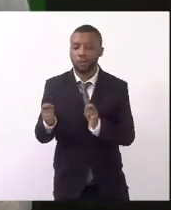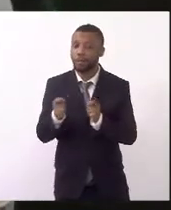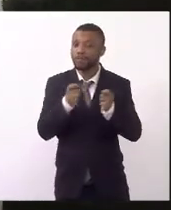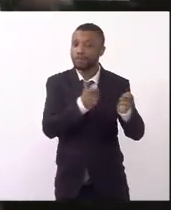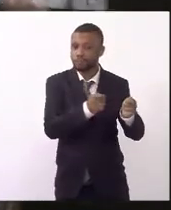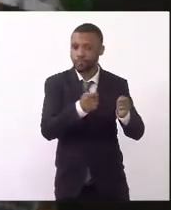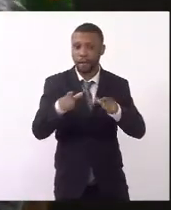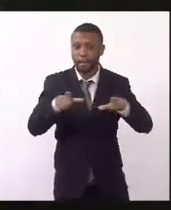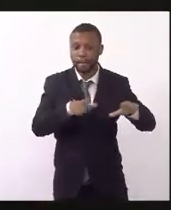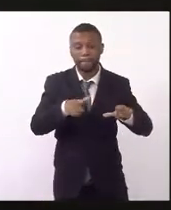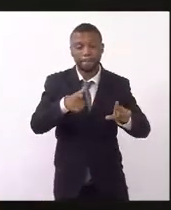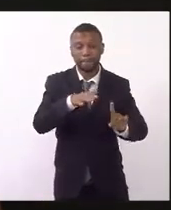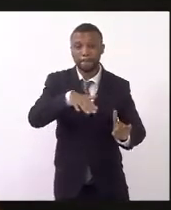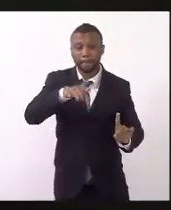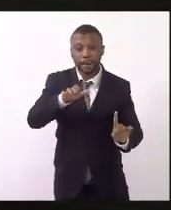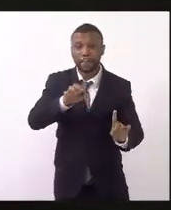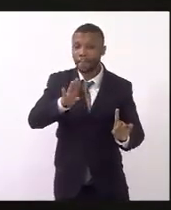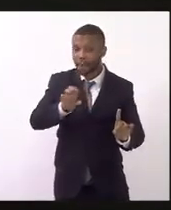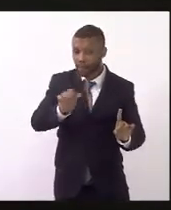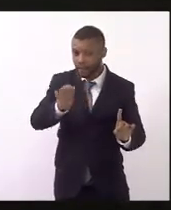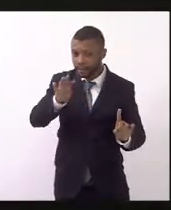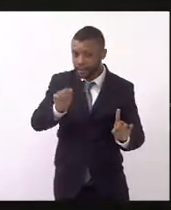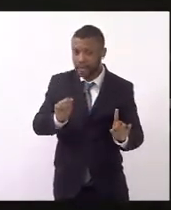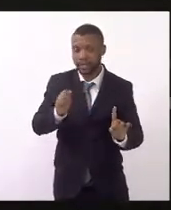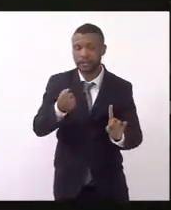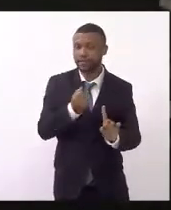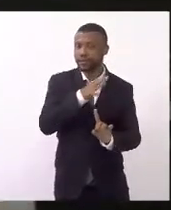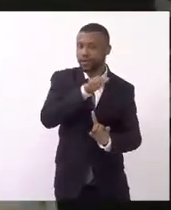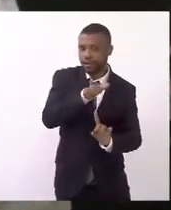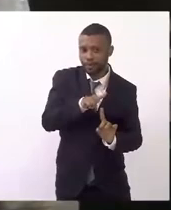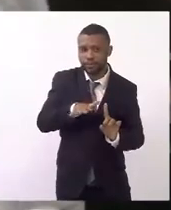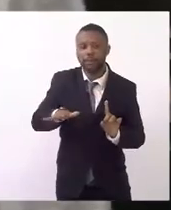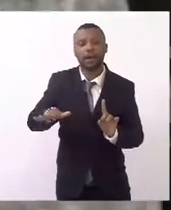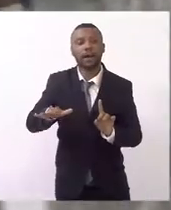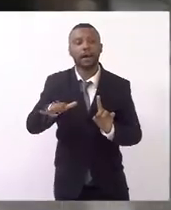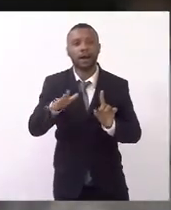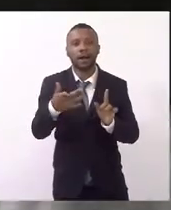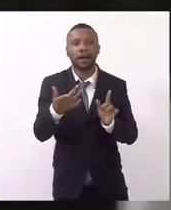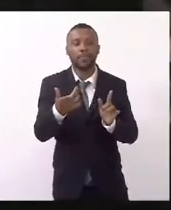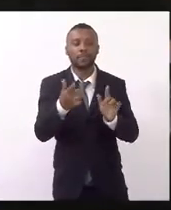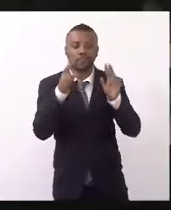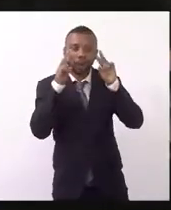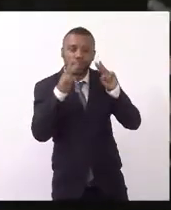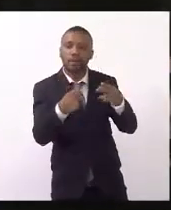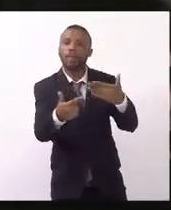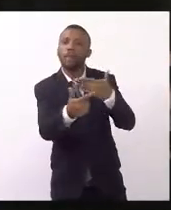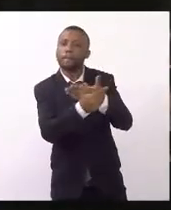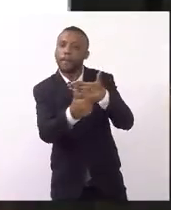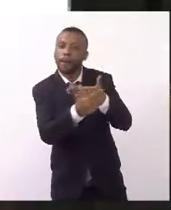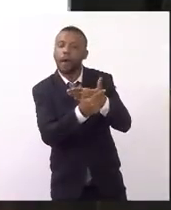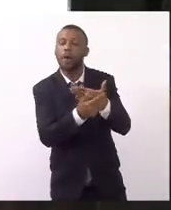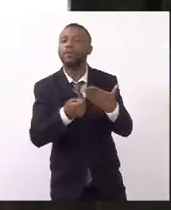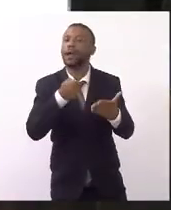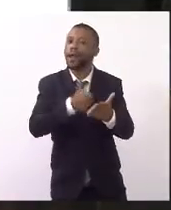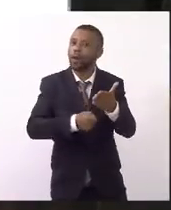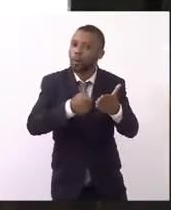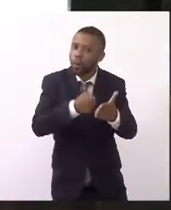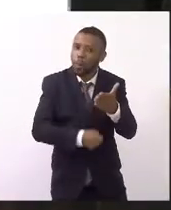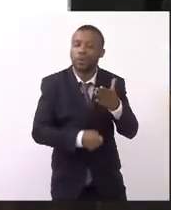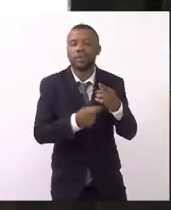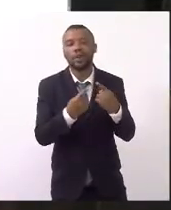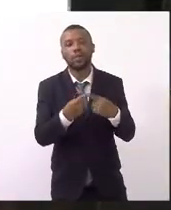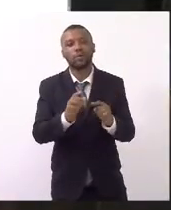Beata de Iemanjá contra o racismo religioso e reconhecimento ao seu papel na luta contra o racismo